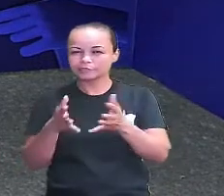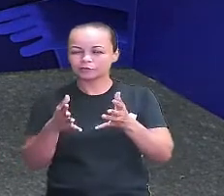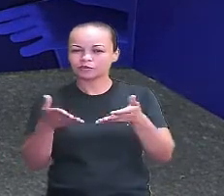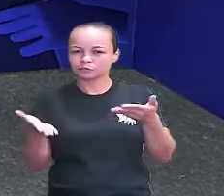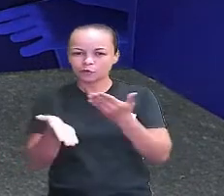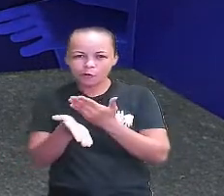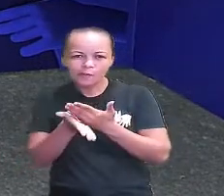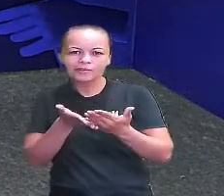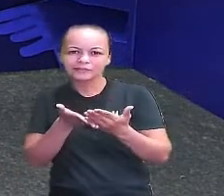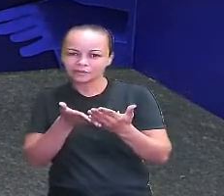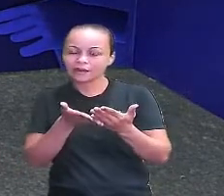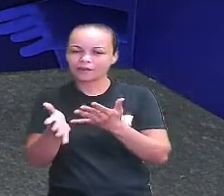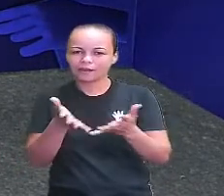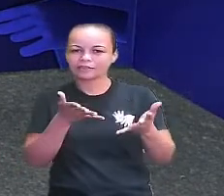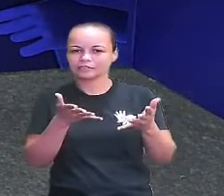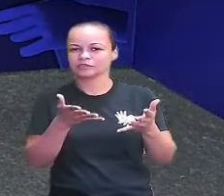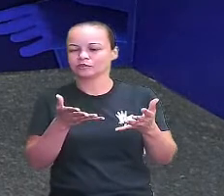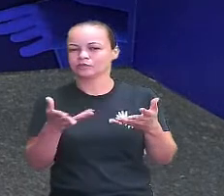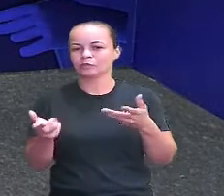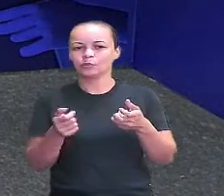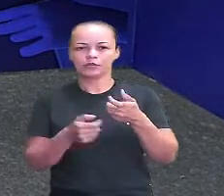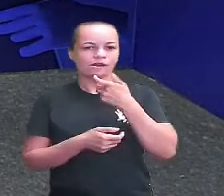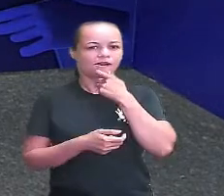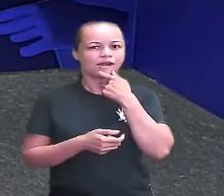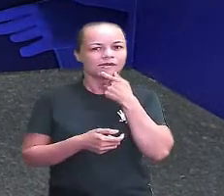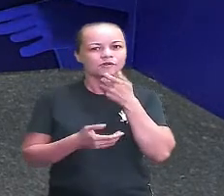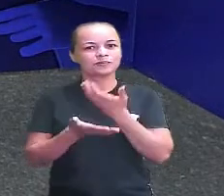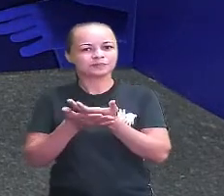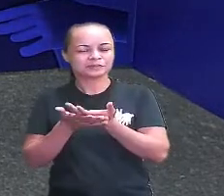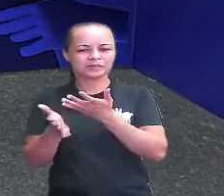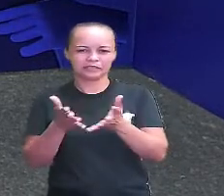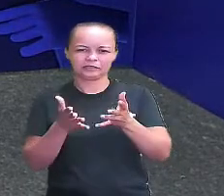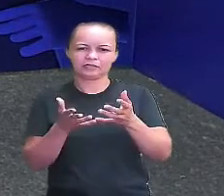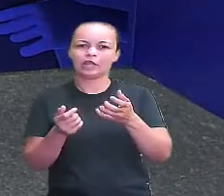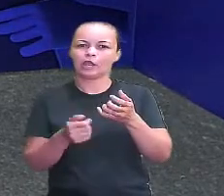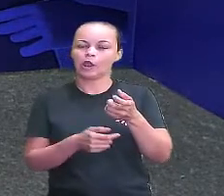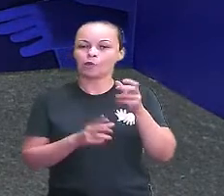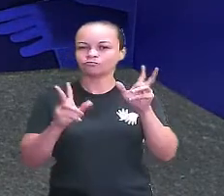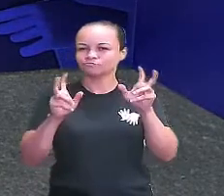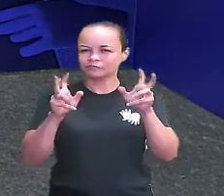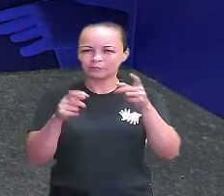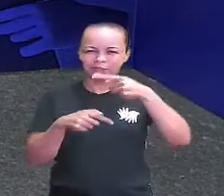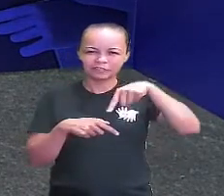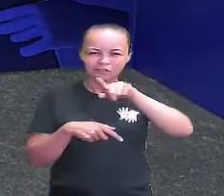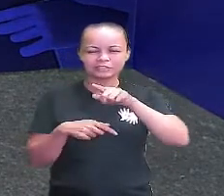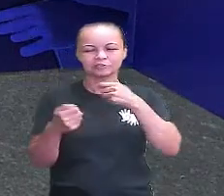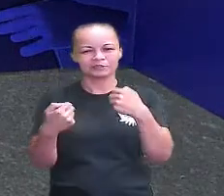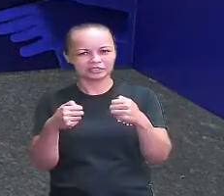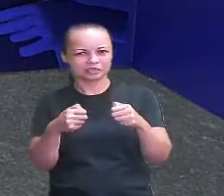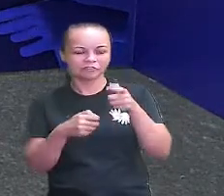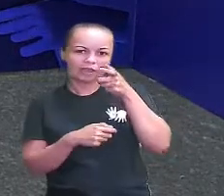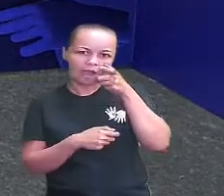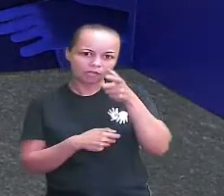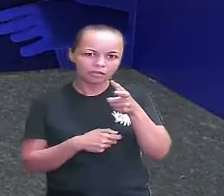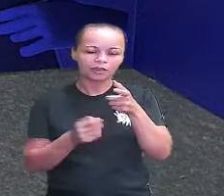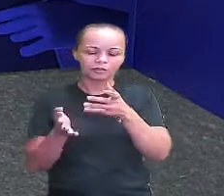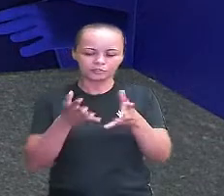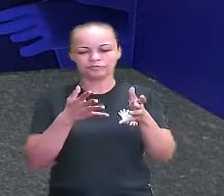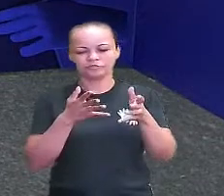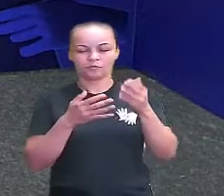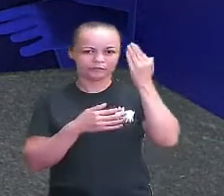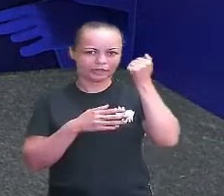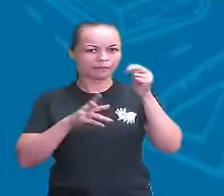hoje é maravilhoso, tá? É mais um tema daqueles que vocês precisam ficar bem, mas bem atentos. Vamos saber qual é o tema de hoje?